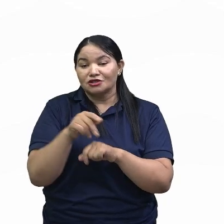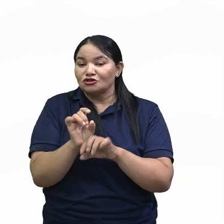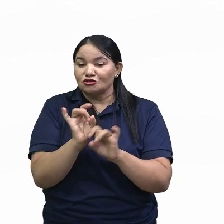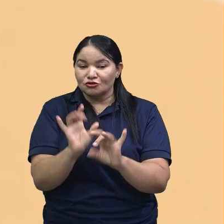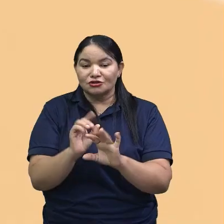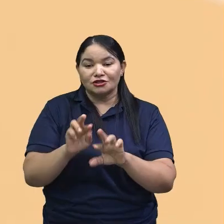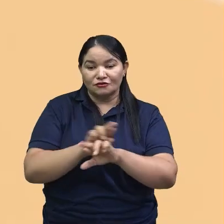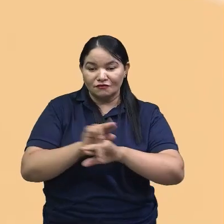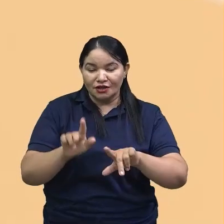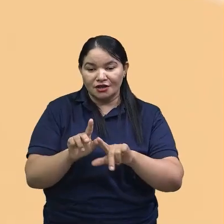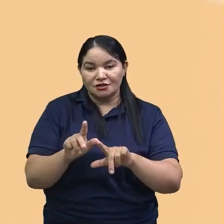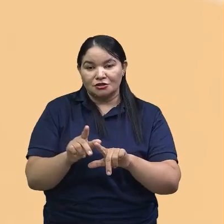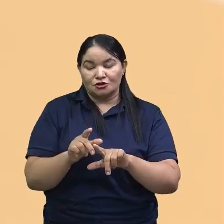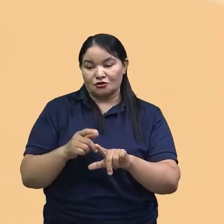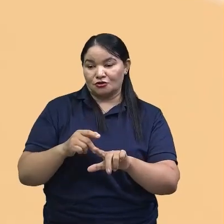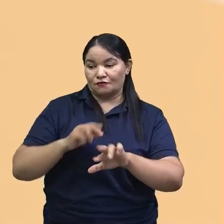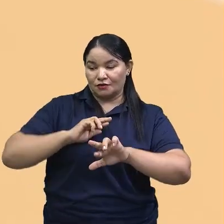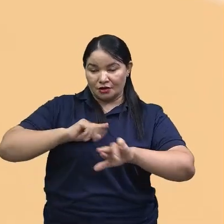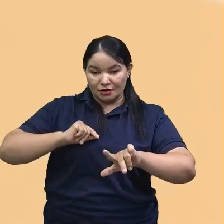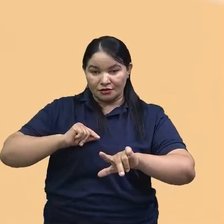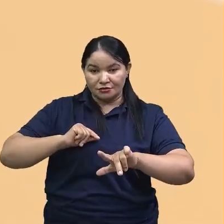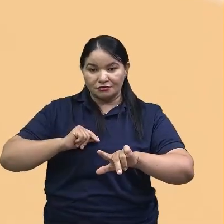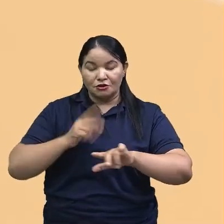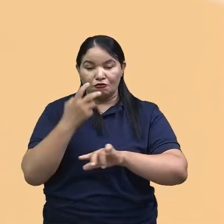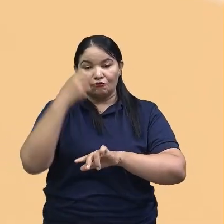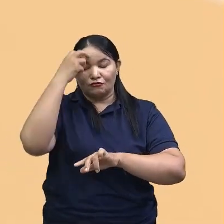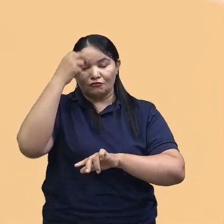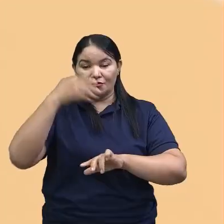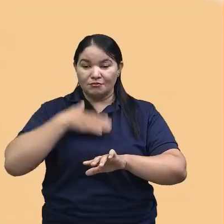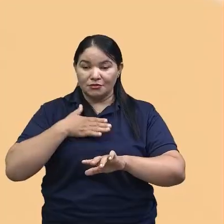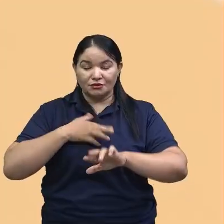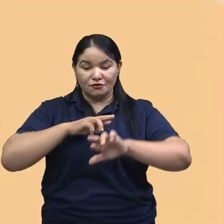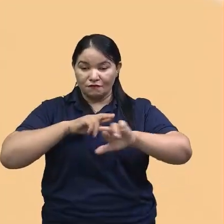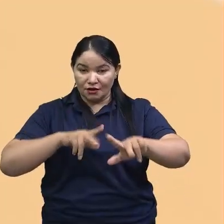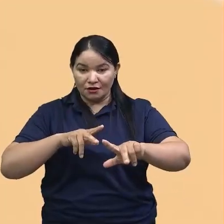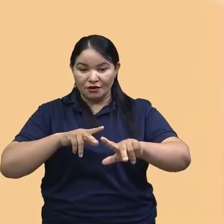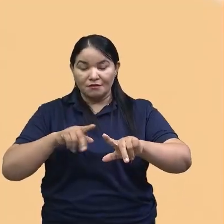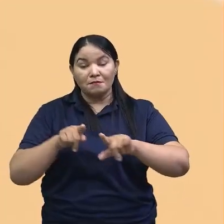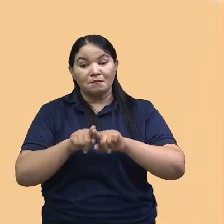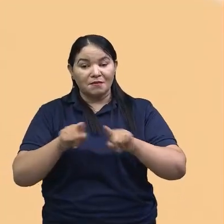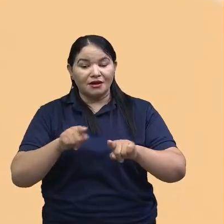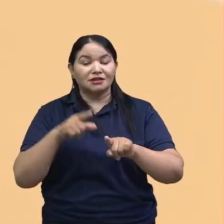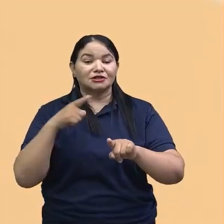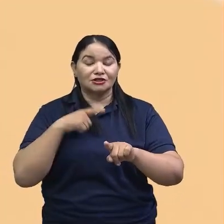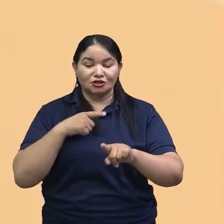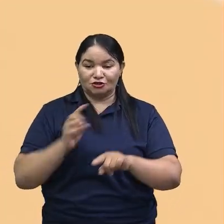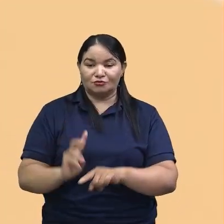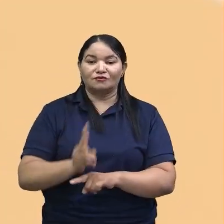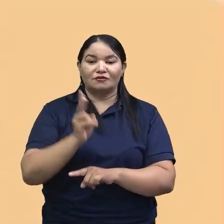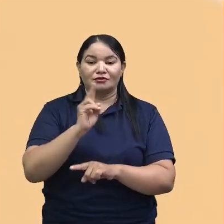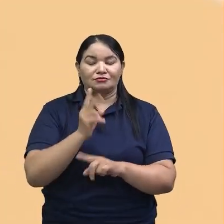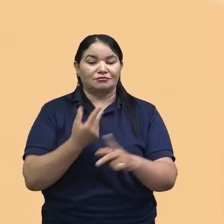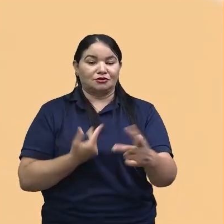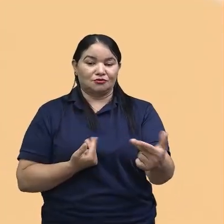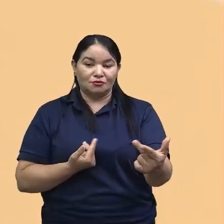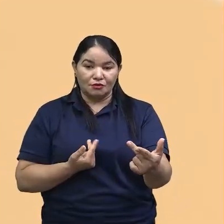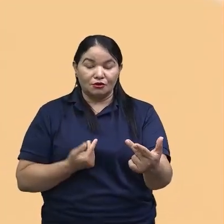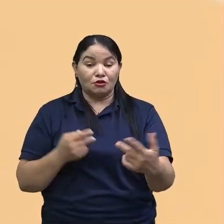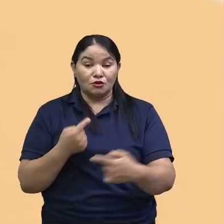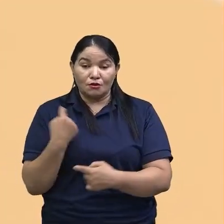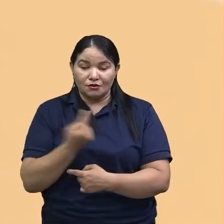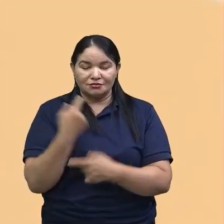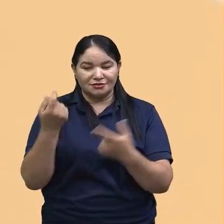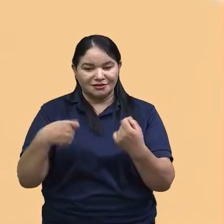Ele é diferente de mim, ele é diferente da minha cultura. No entanto, ele tem o mesmo valor. E nós nós precisamos